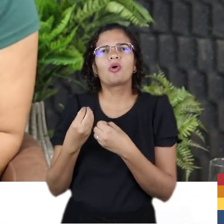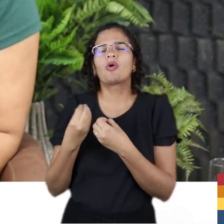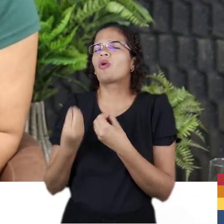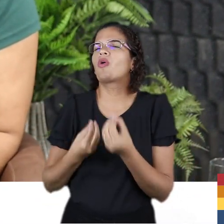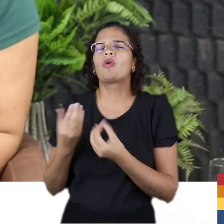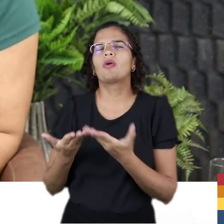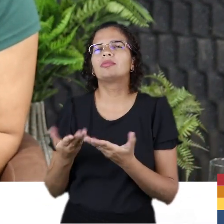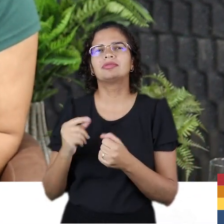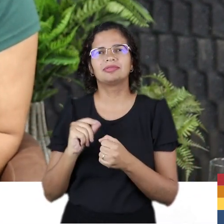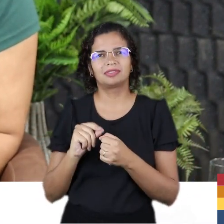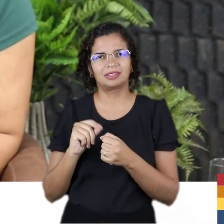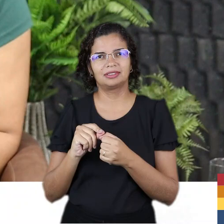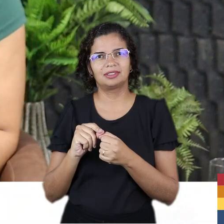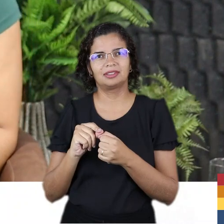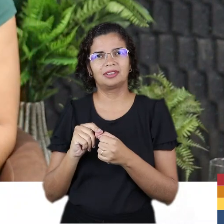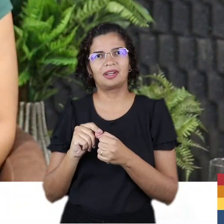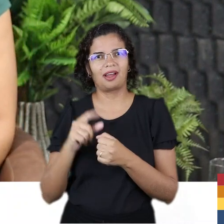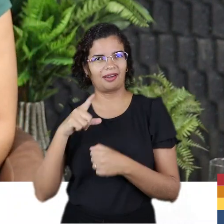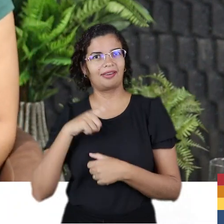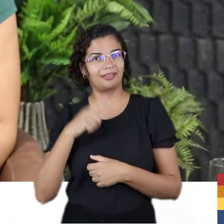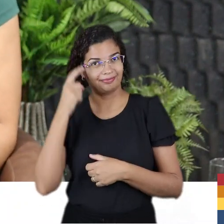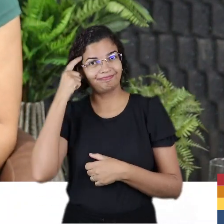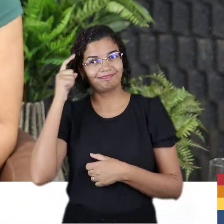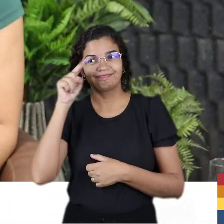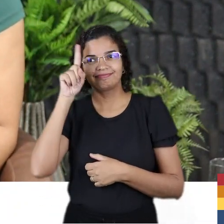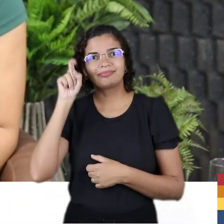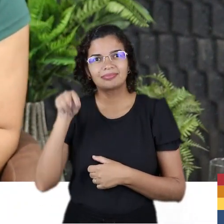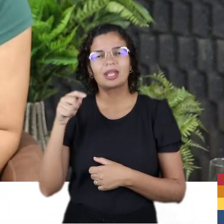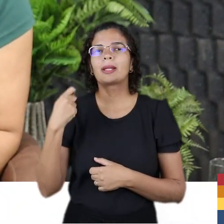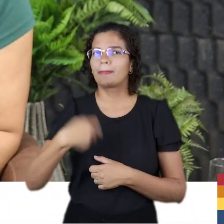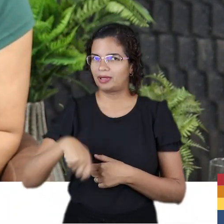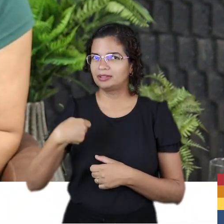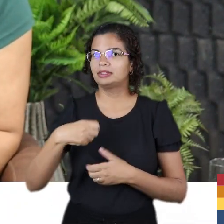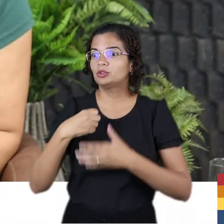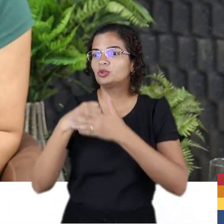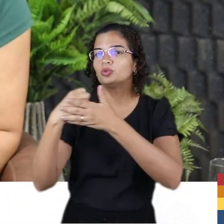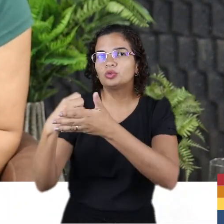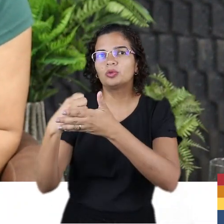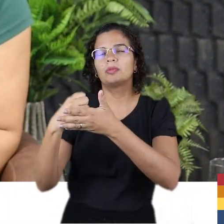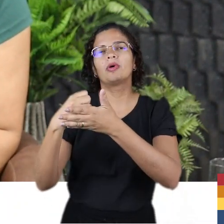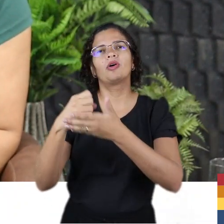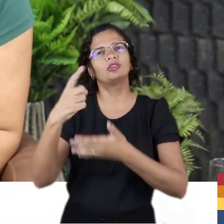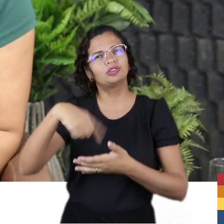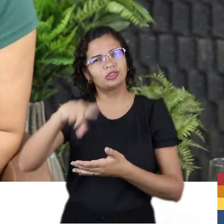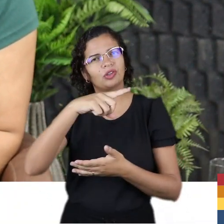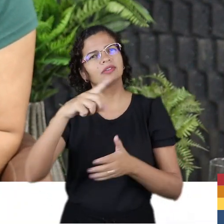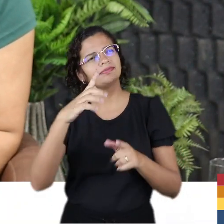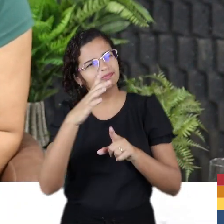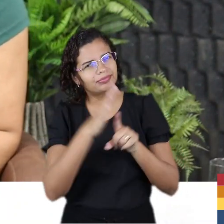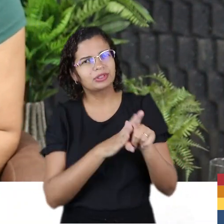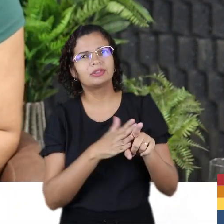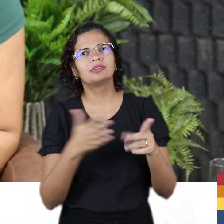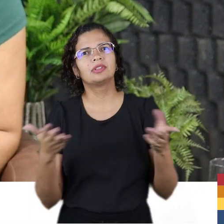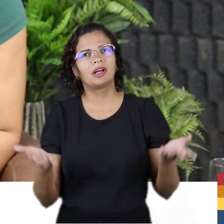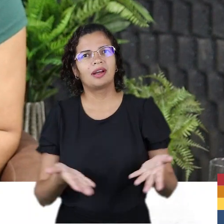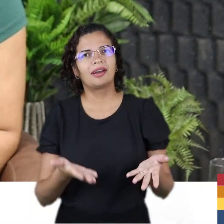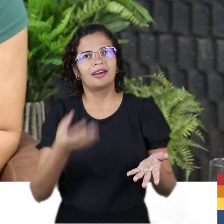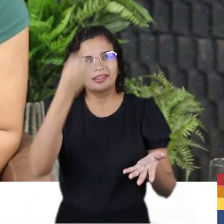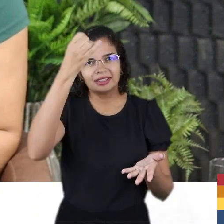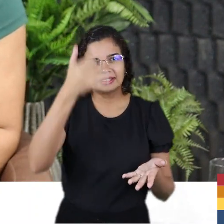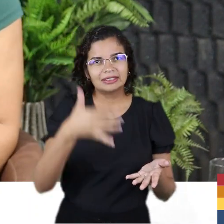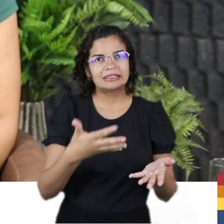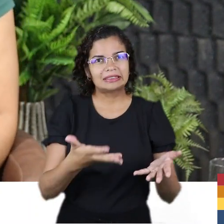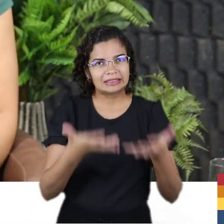Isso é um desafio para o professor, né? Então, o desafio de pensar a oferta é um. E agora, o desafio da escola e do professor,